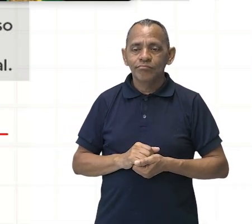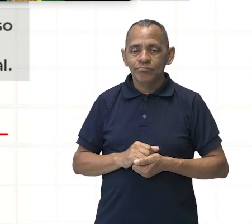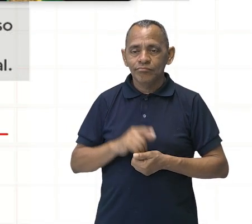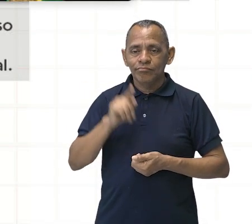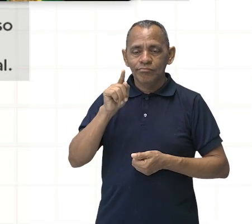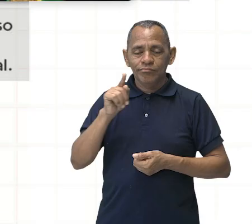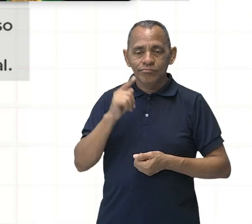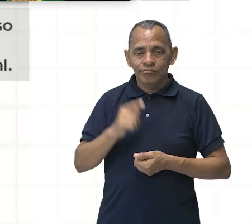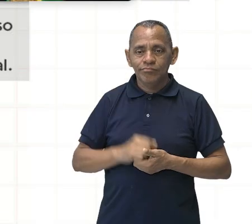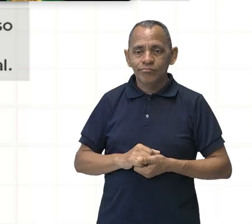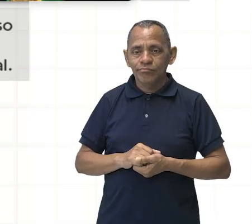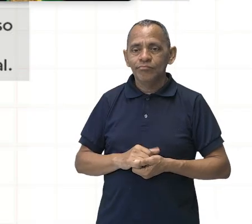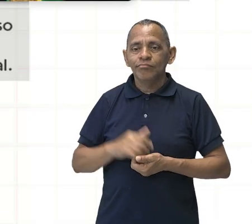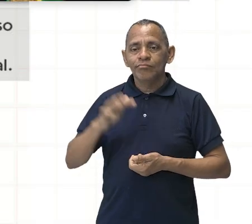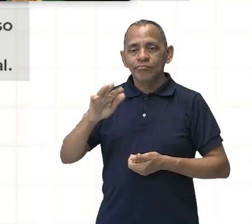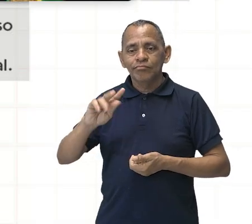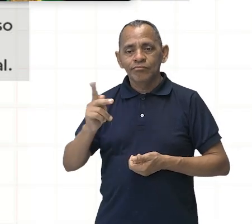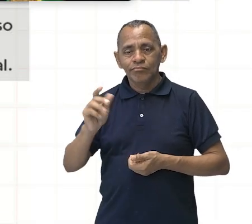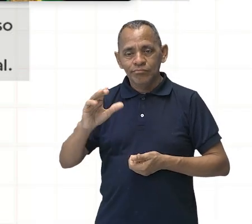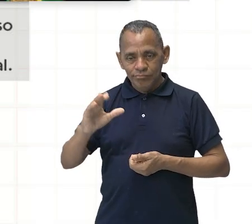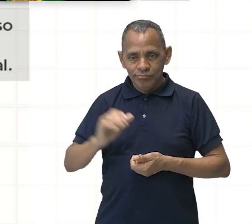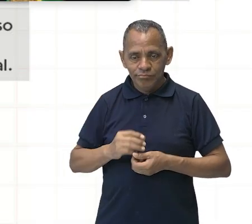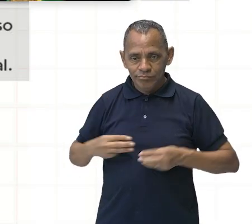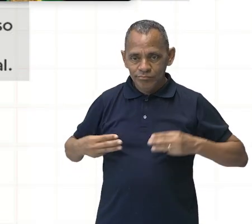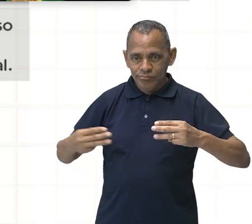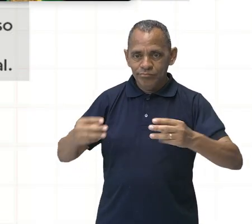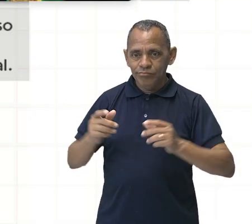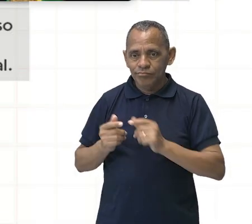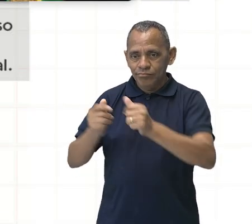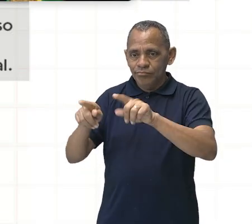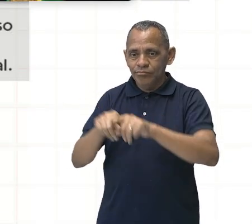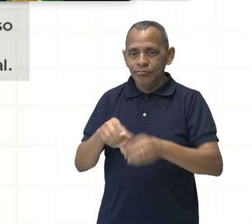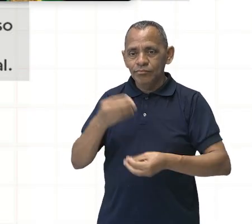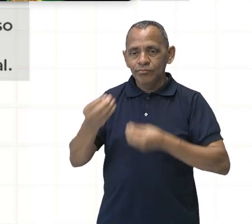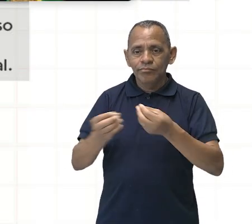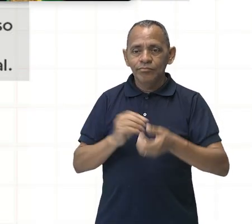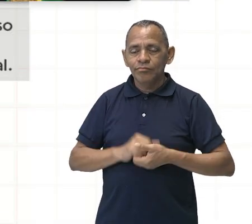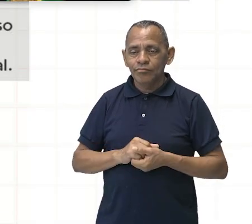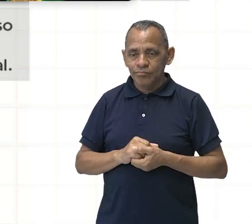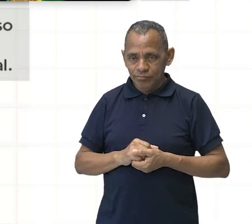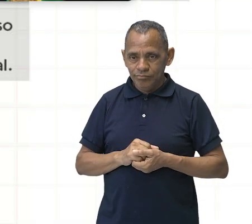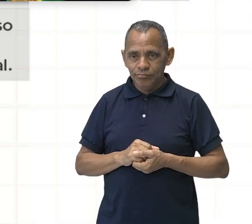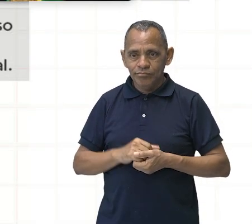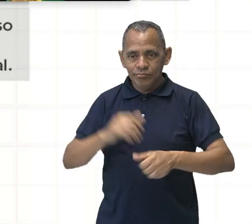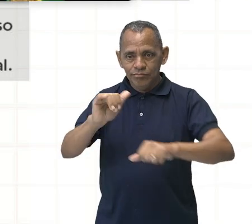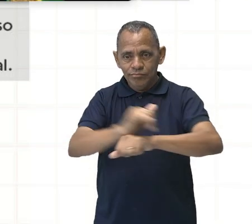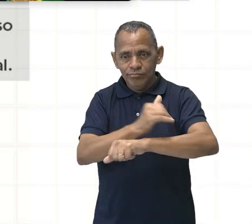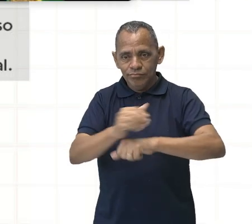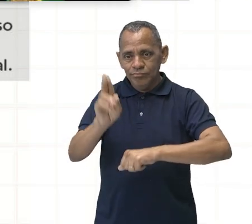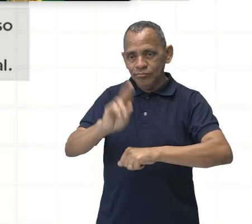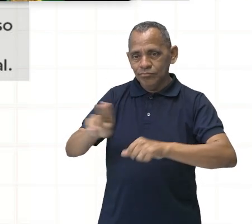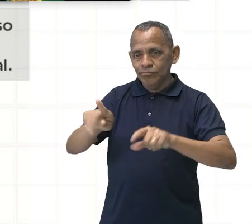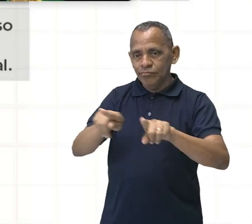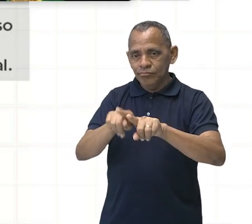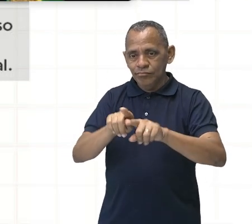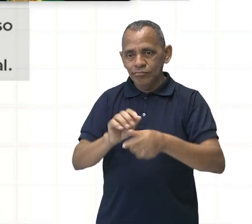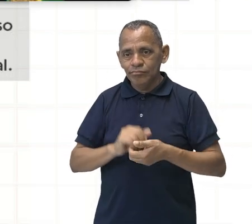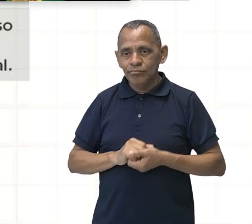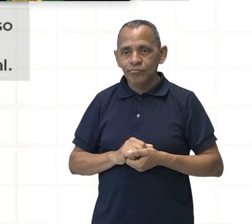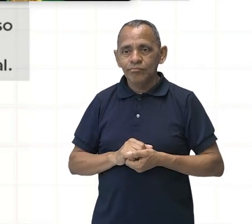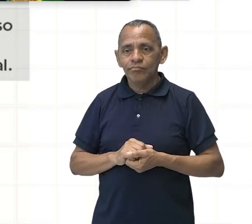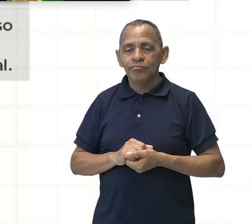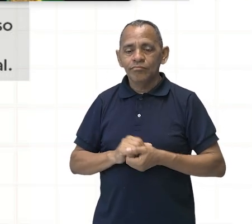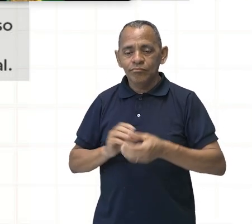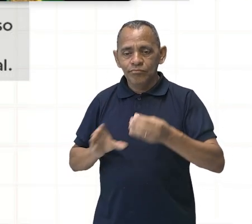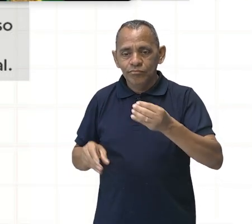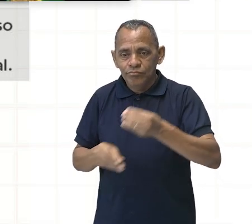Fazenda, certo? Então, quais foram as medidas adotadas? A introdução da Unidade Real